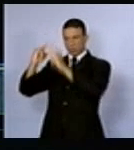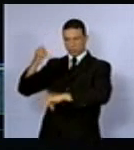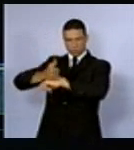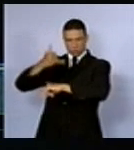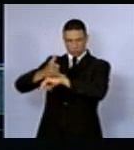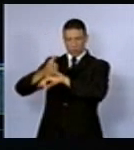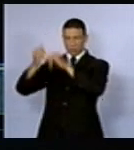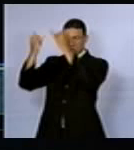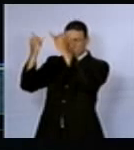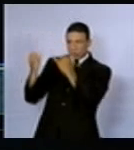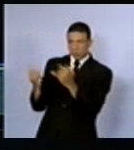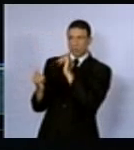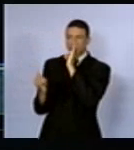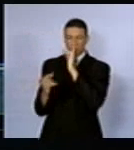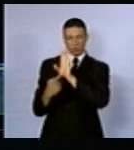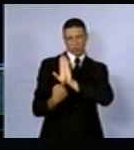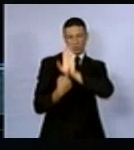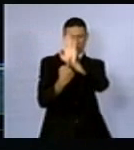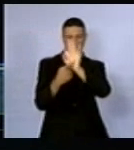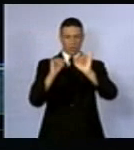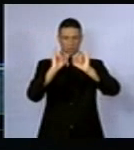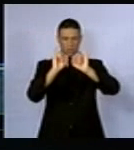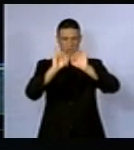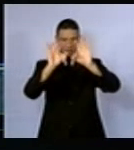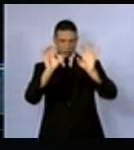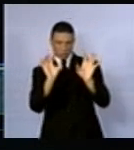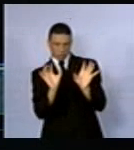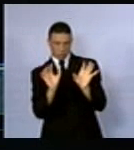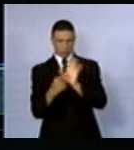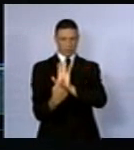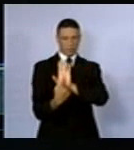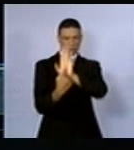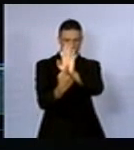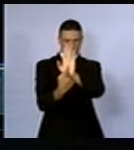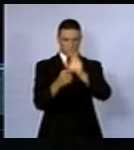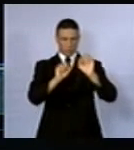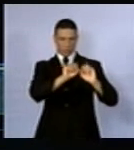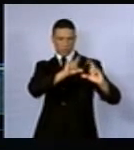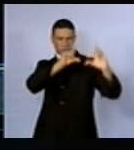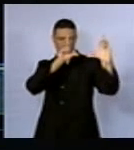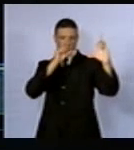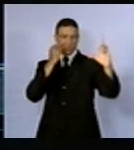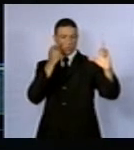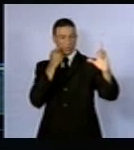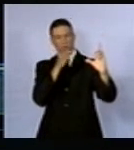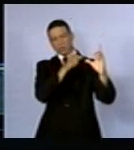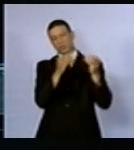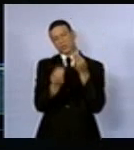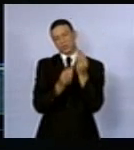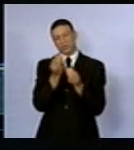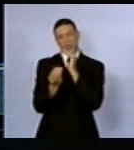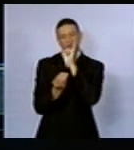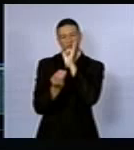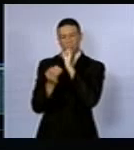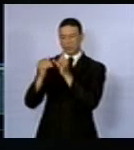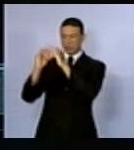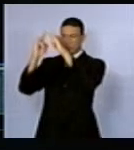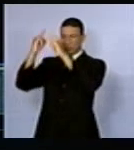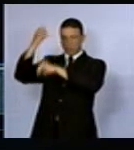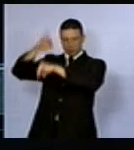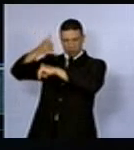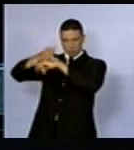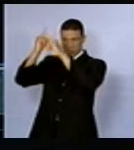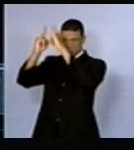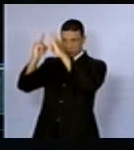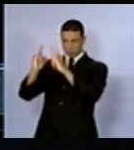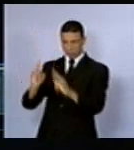imagem que mostra as linhas de transmissão, elas servem para conduzir, vamos chamar assim, a energia